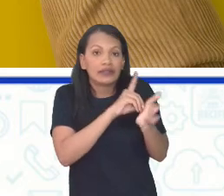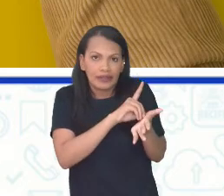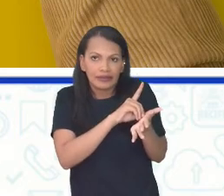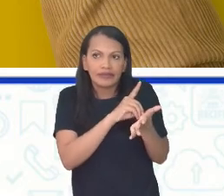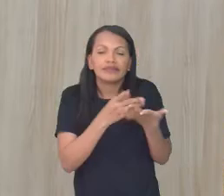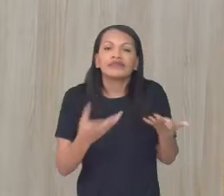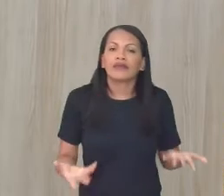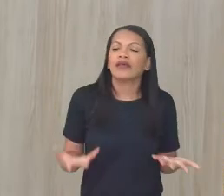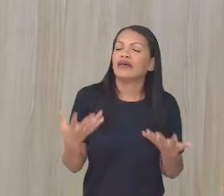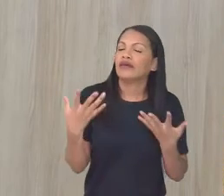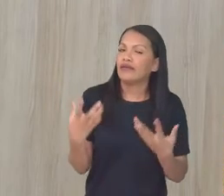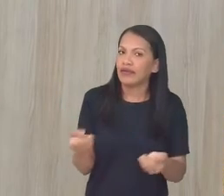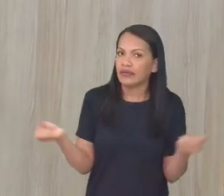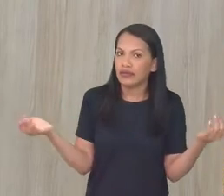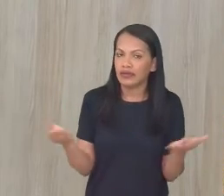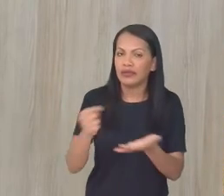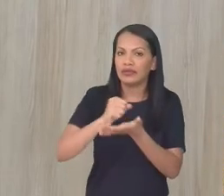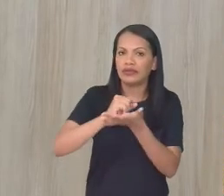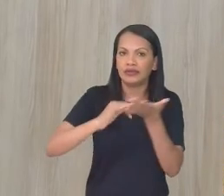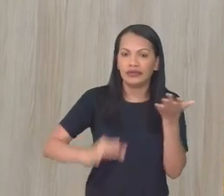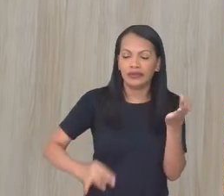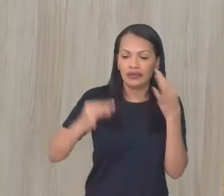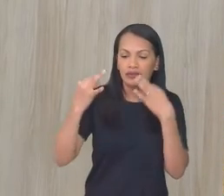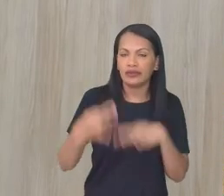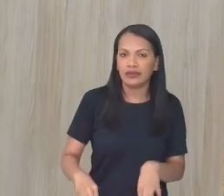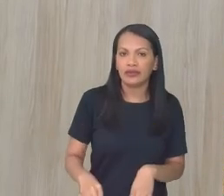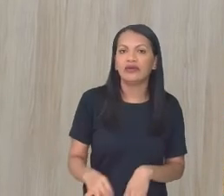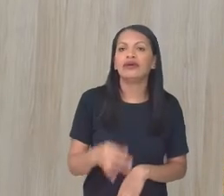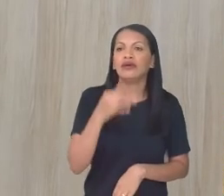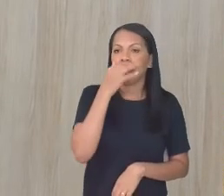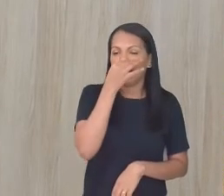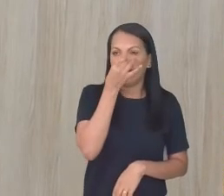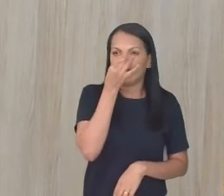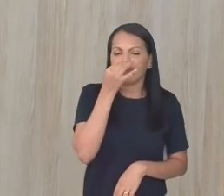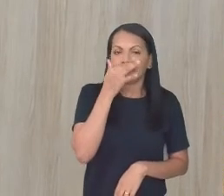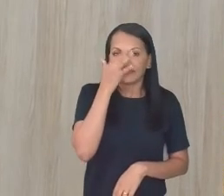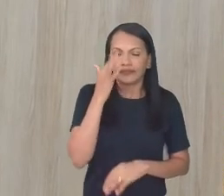falar atividade. Cleito Júnior. É isso aí.